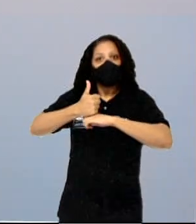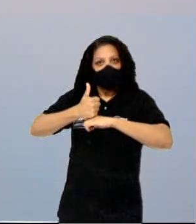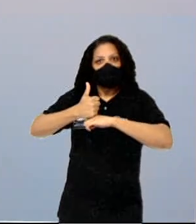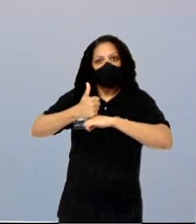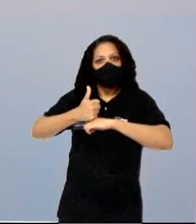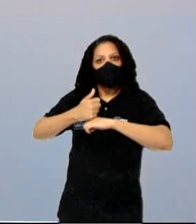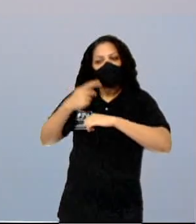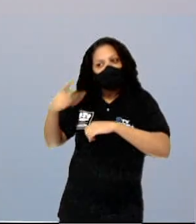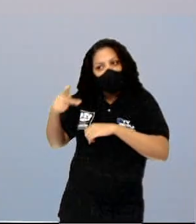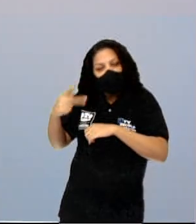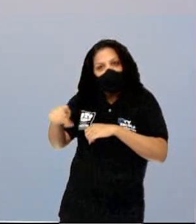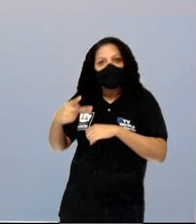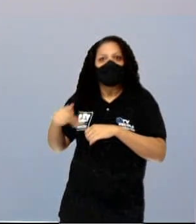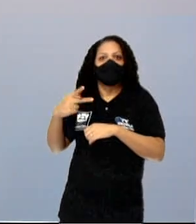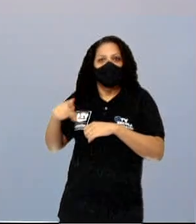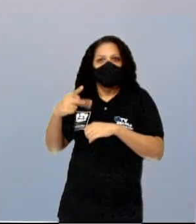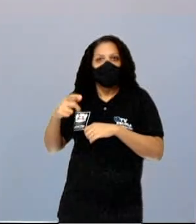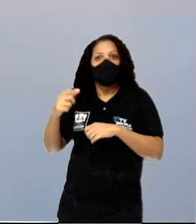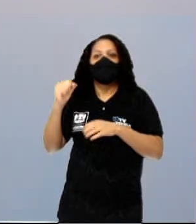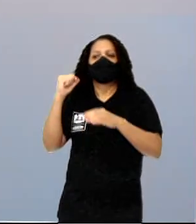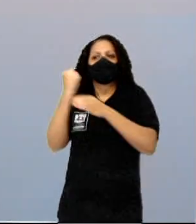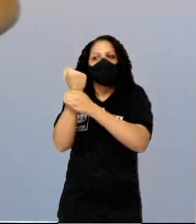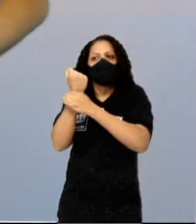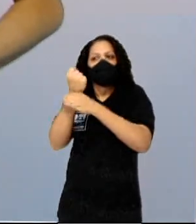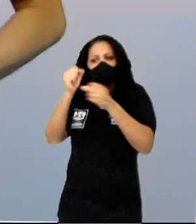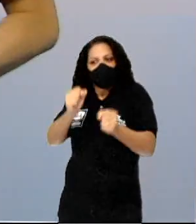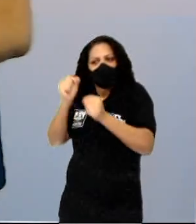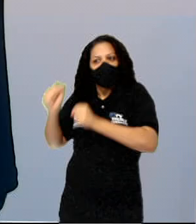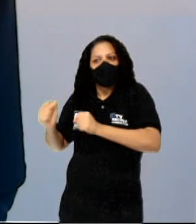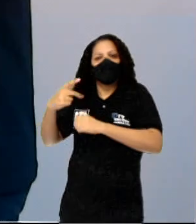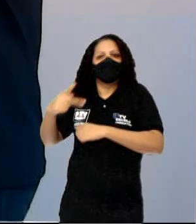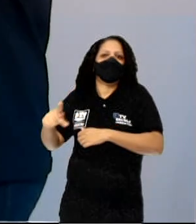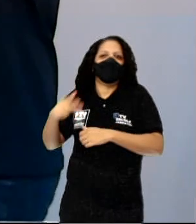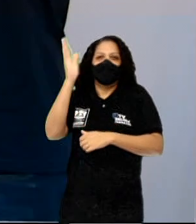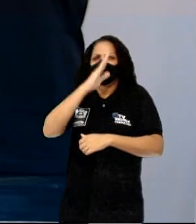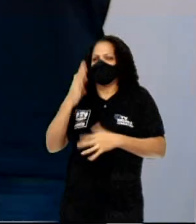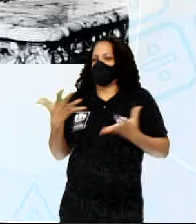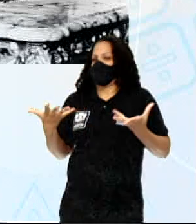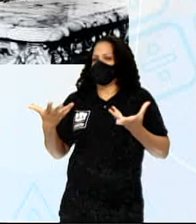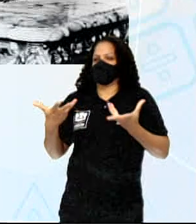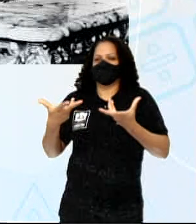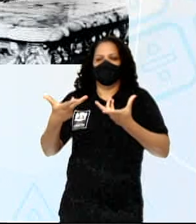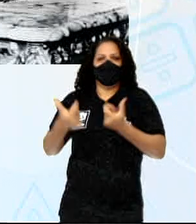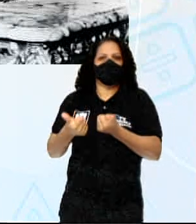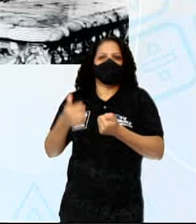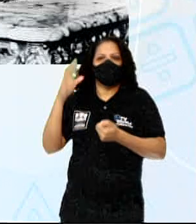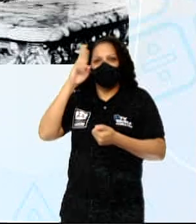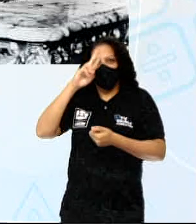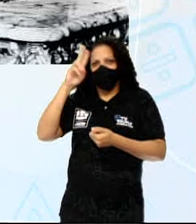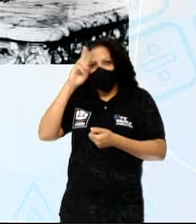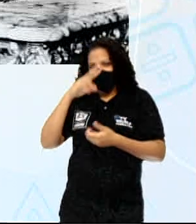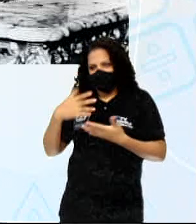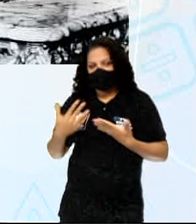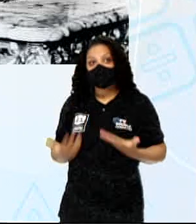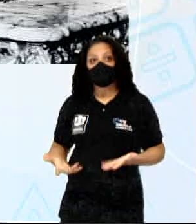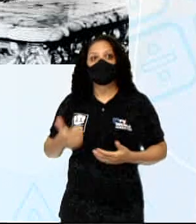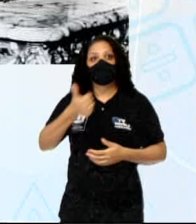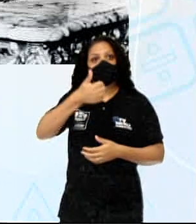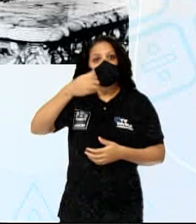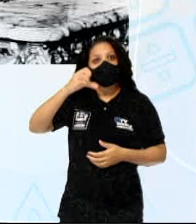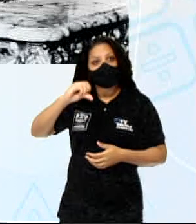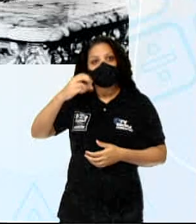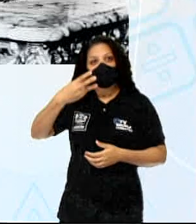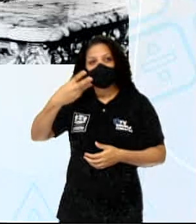no poder. Interessante, né? A história do Brasil é maravilhosa, gente. Vê. E aí, a partir de 1937 em diante,